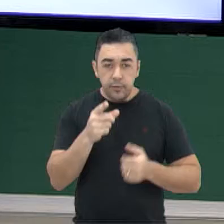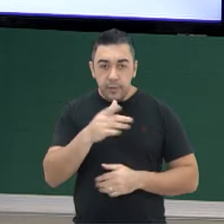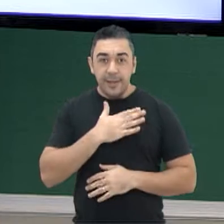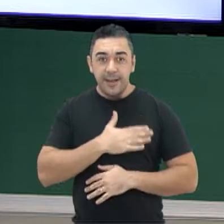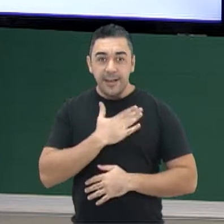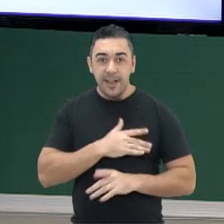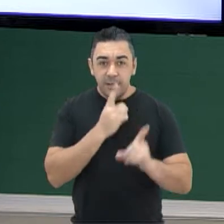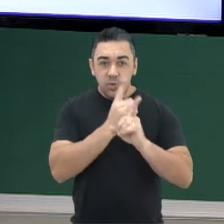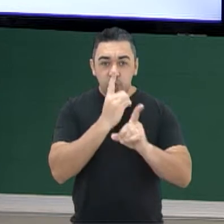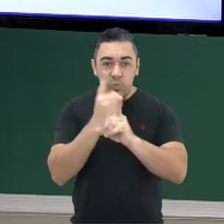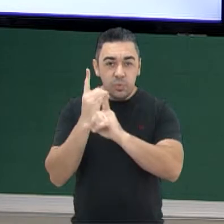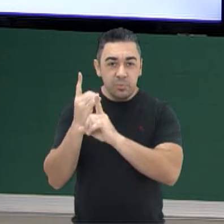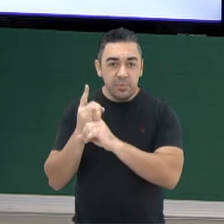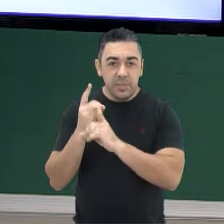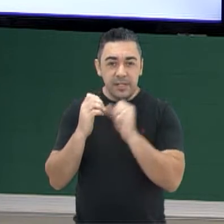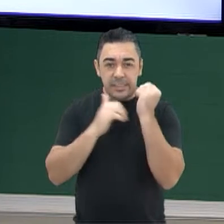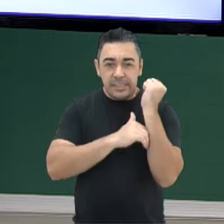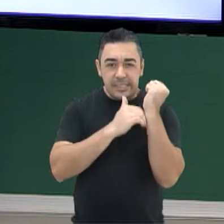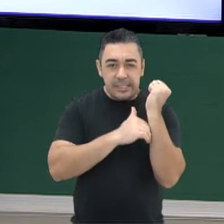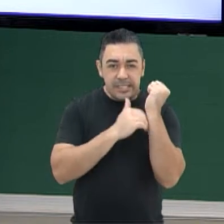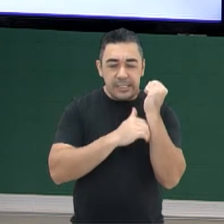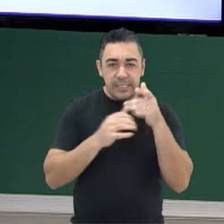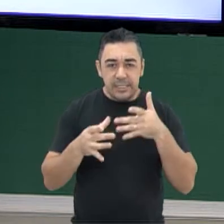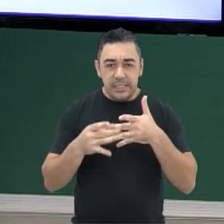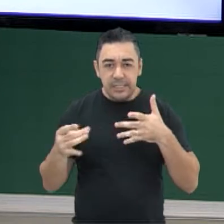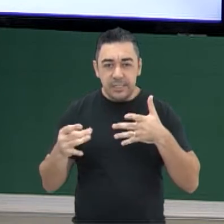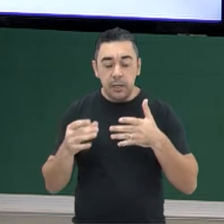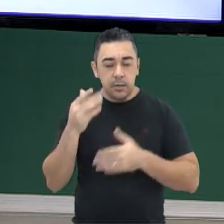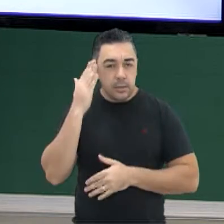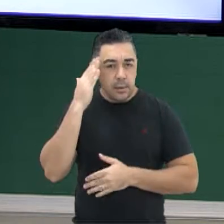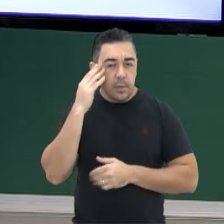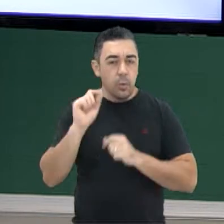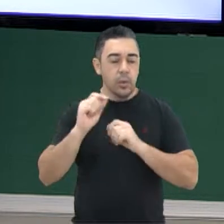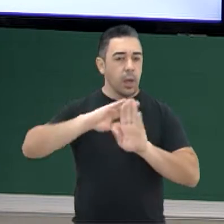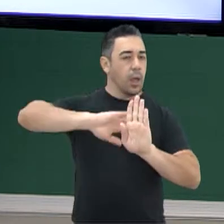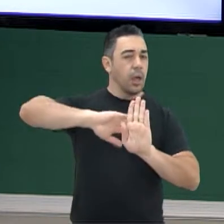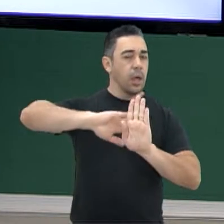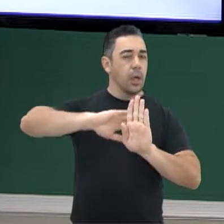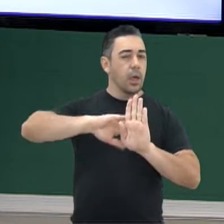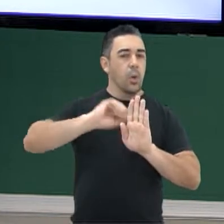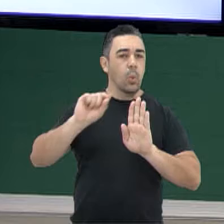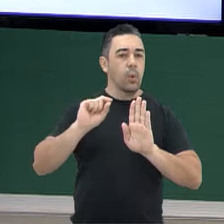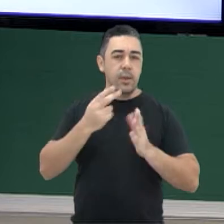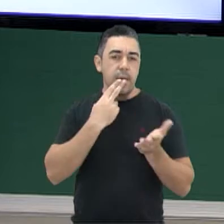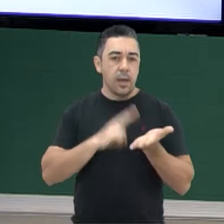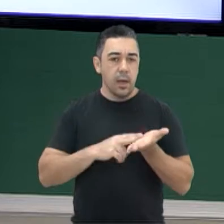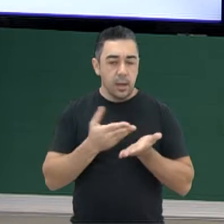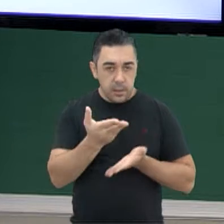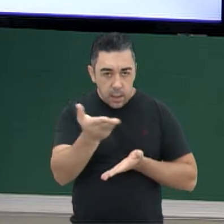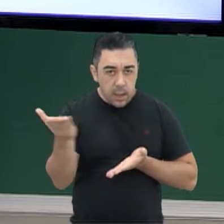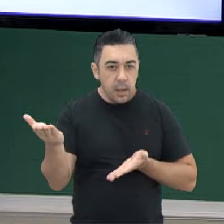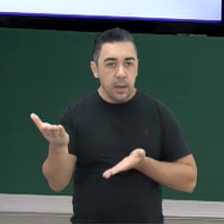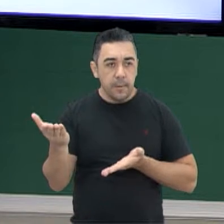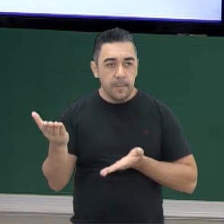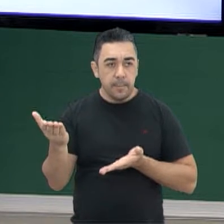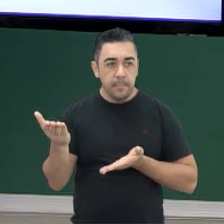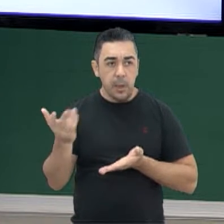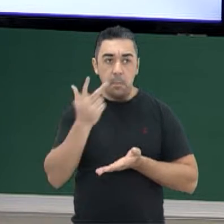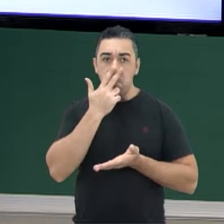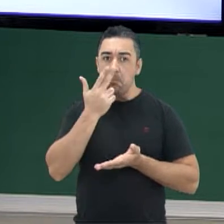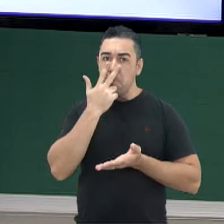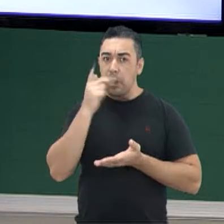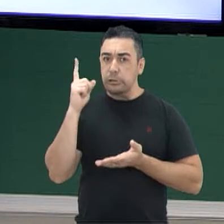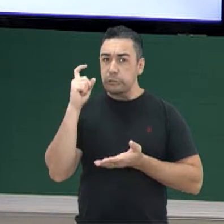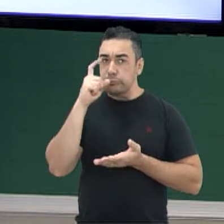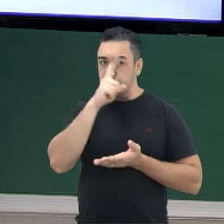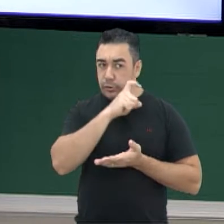gostam de descobrir segredos? Vamos descobrir qual é o segredo por trás desta carta enigmática. Embora pareça difícil,